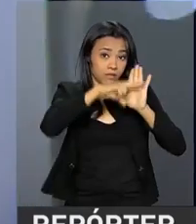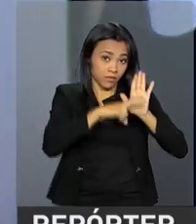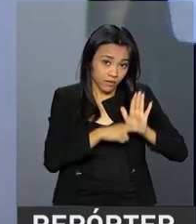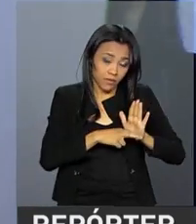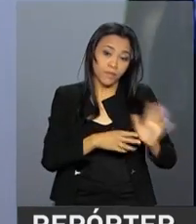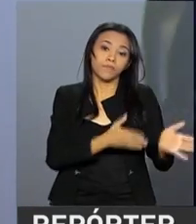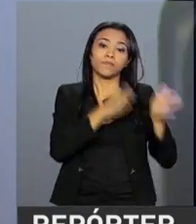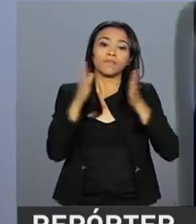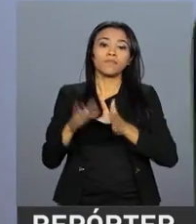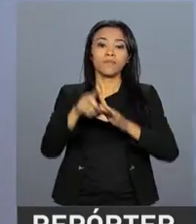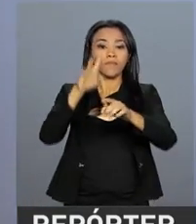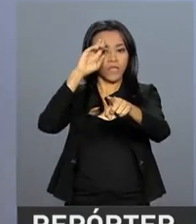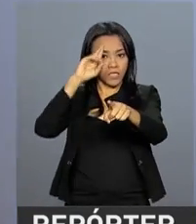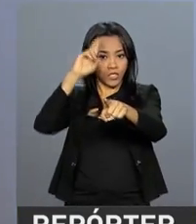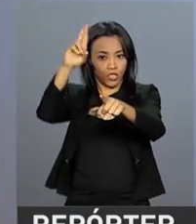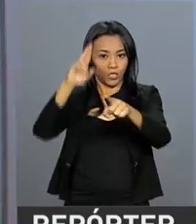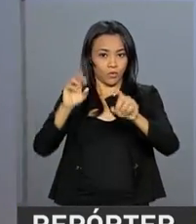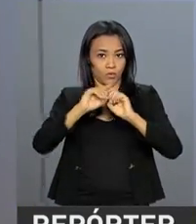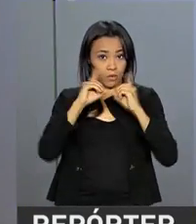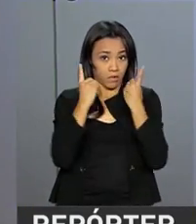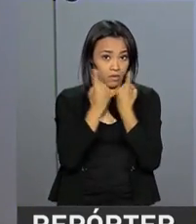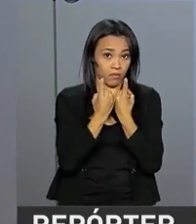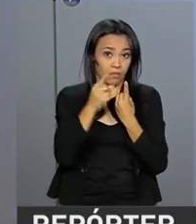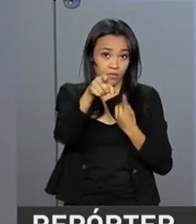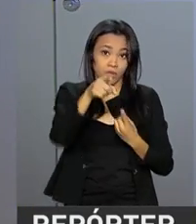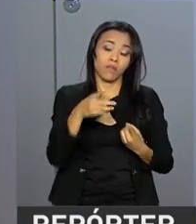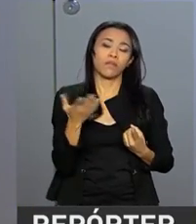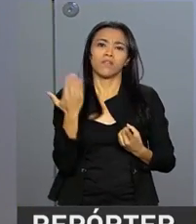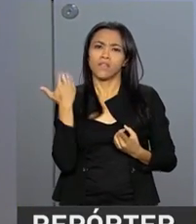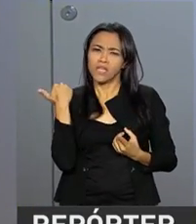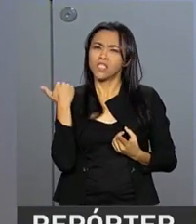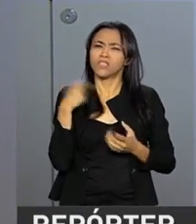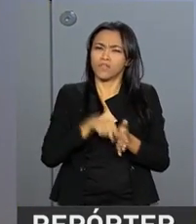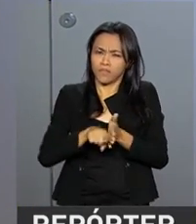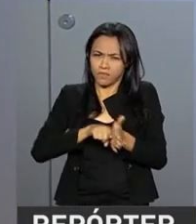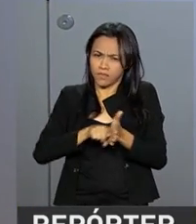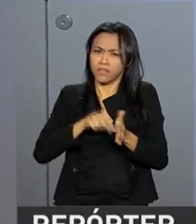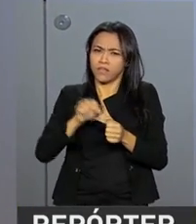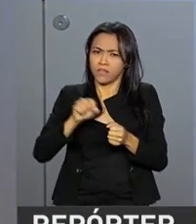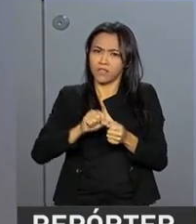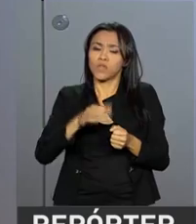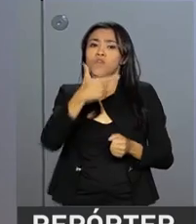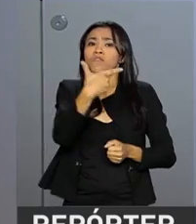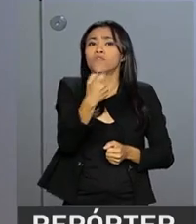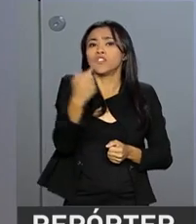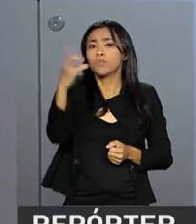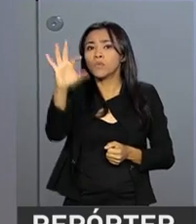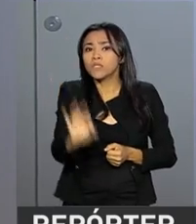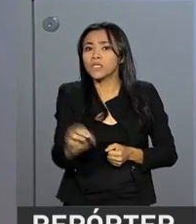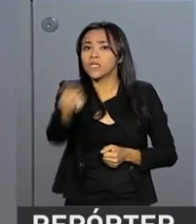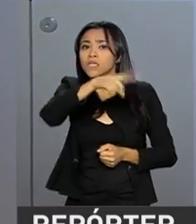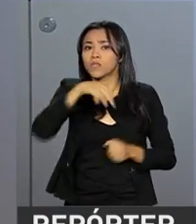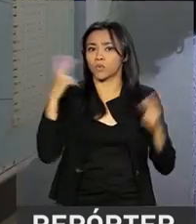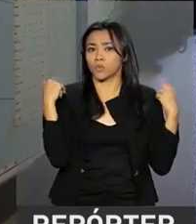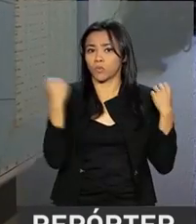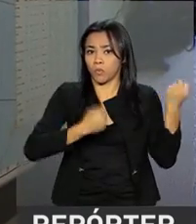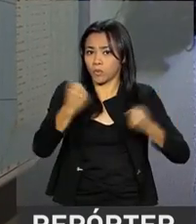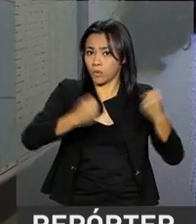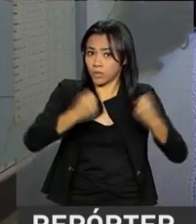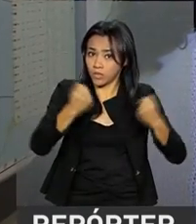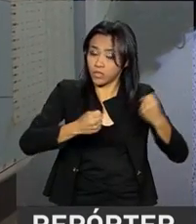diretor do denatran desde que os exames começaram a ser feitos cerca de 20% dos motoristas passaram pelo teste